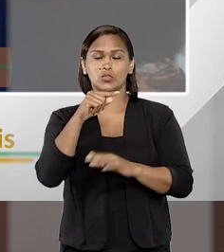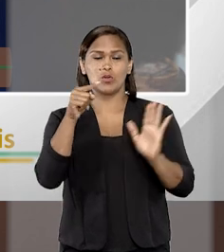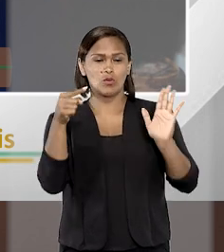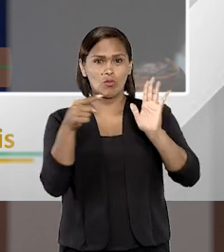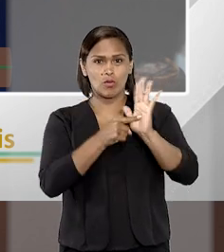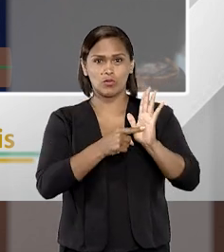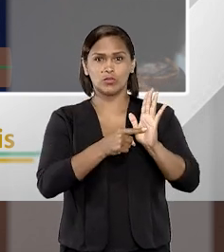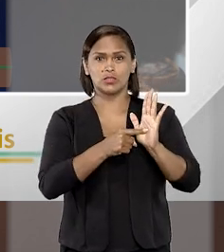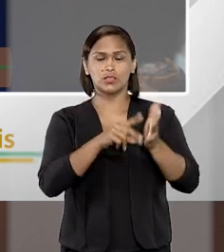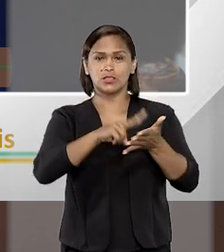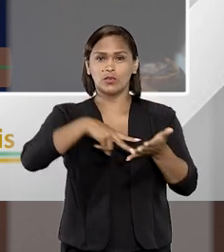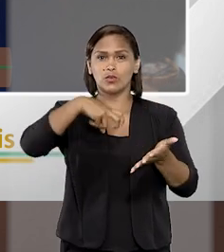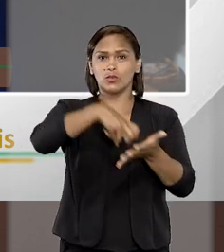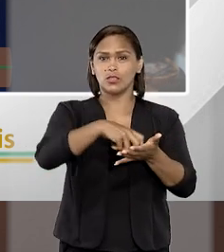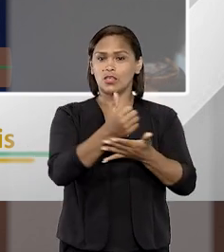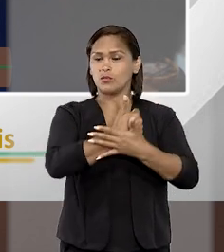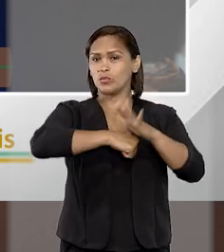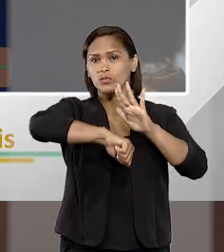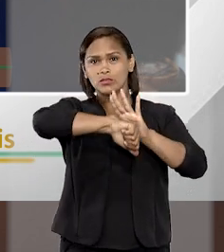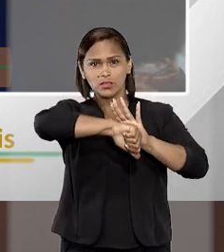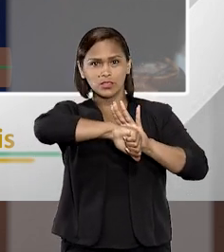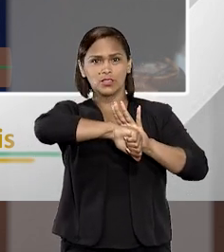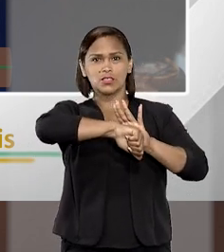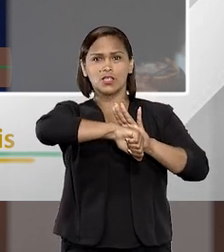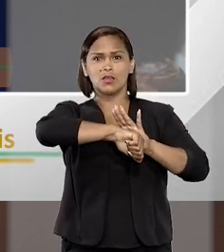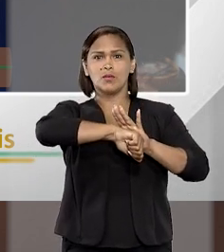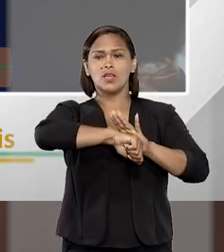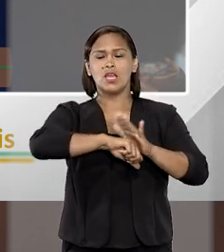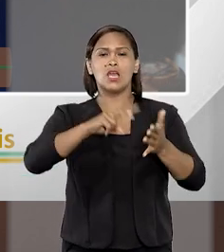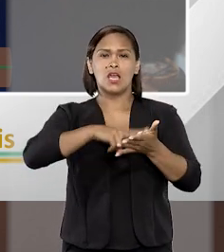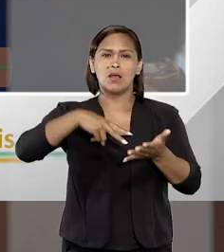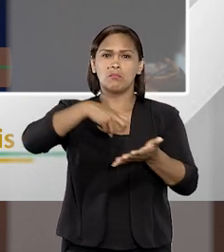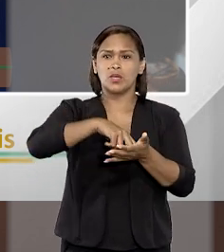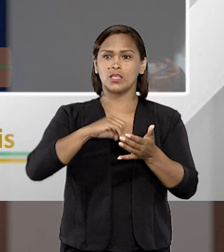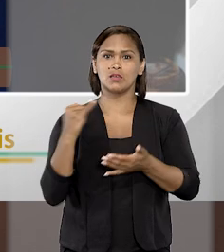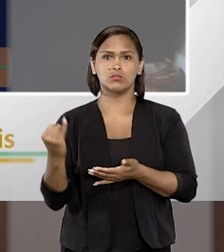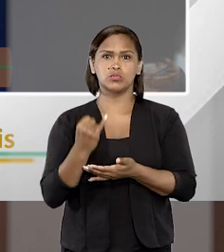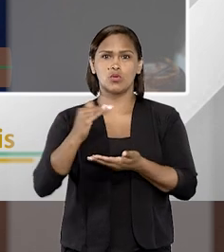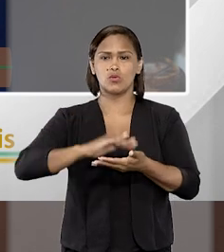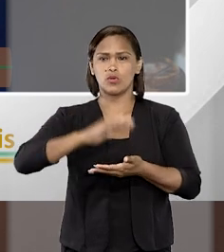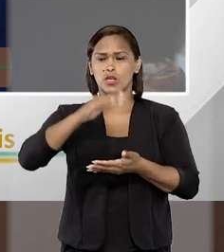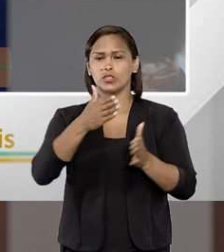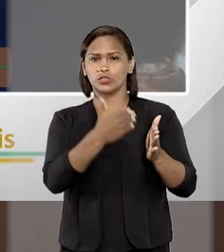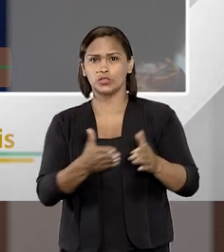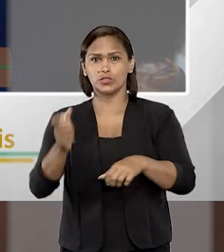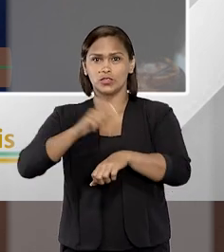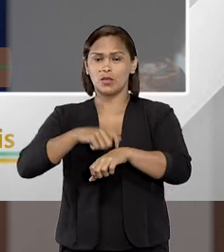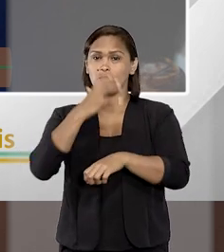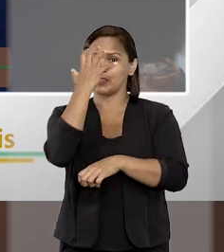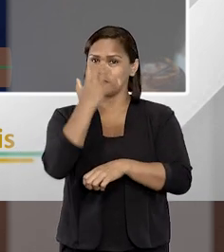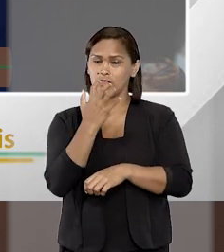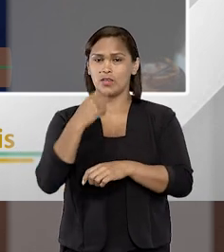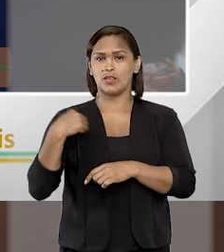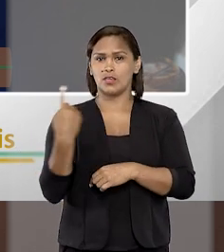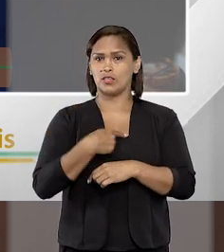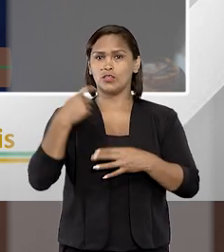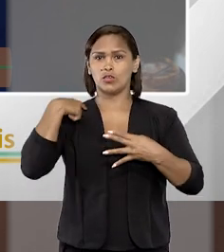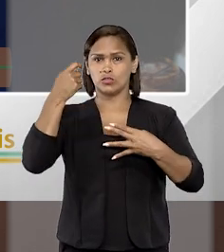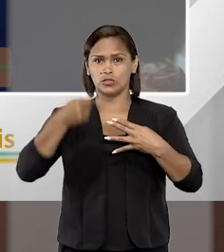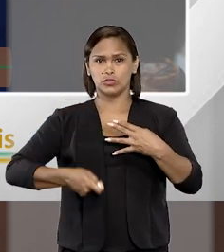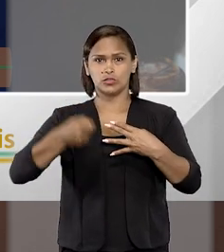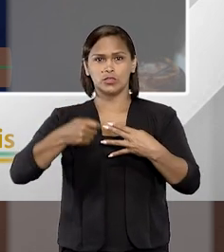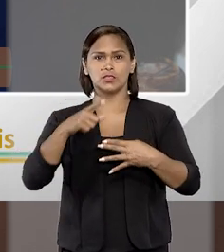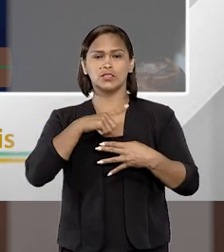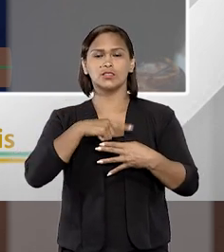acusação e condenado por um crime hoje a pena elevada é algo muito sério e nós juízes